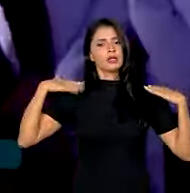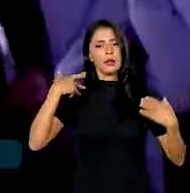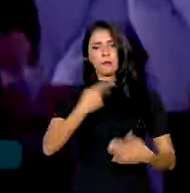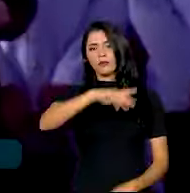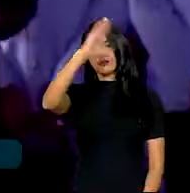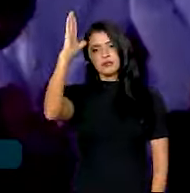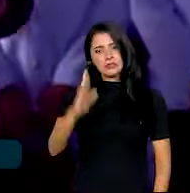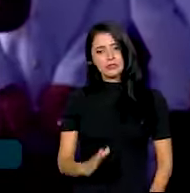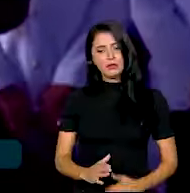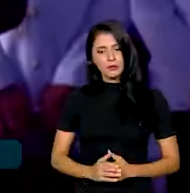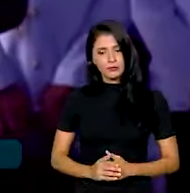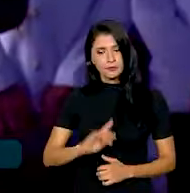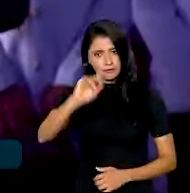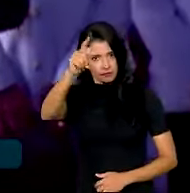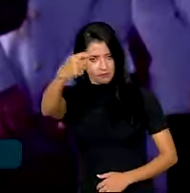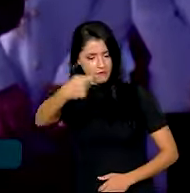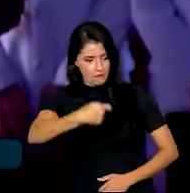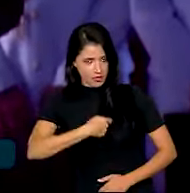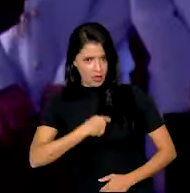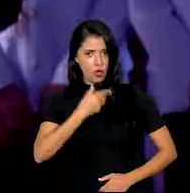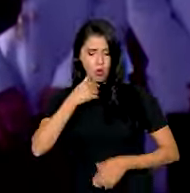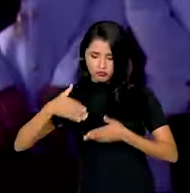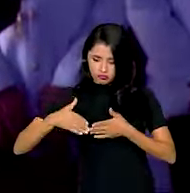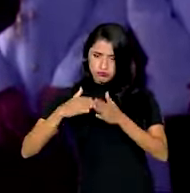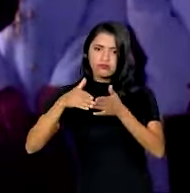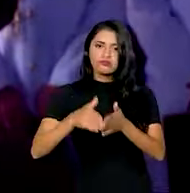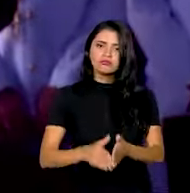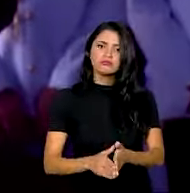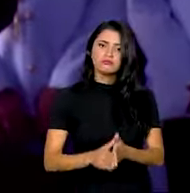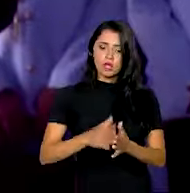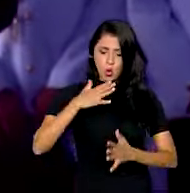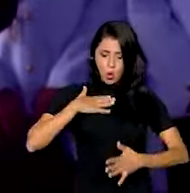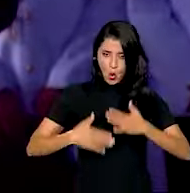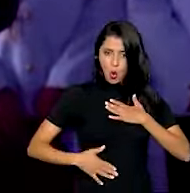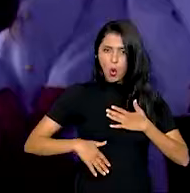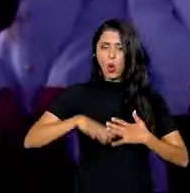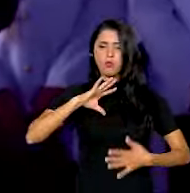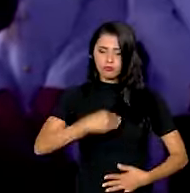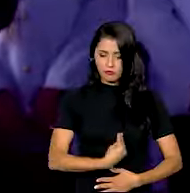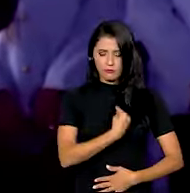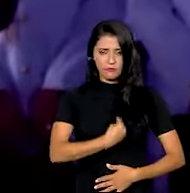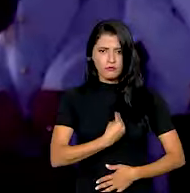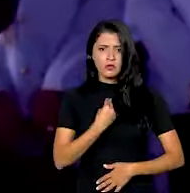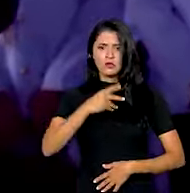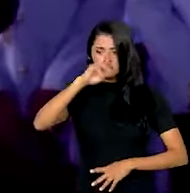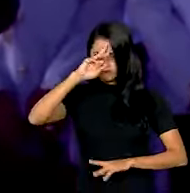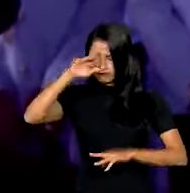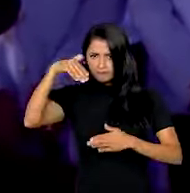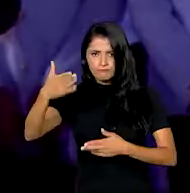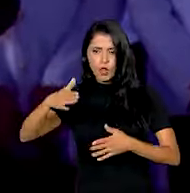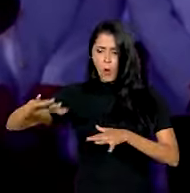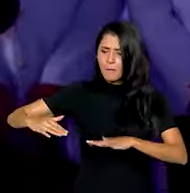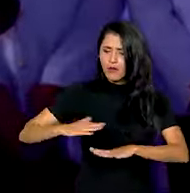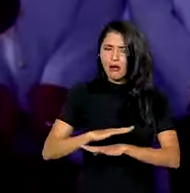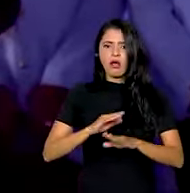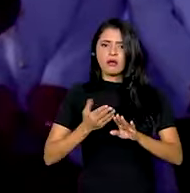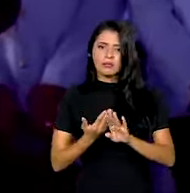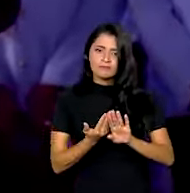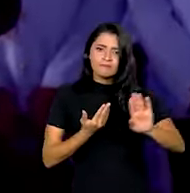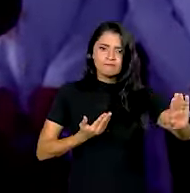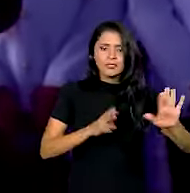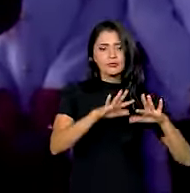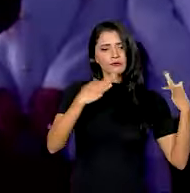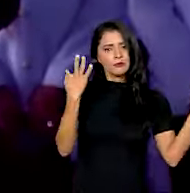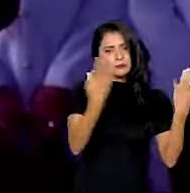Brasil. São marinheiros de corpo e de alma que se submetem aos rigores do mar, ao afastamento familiar e